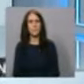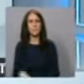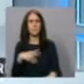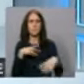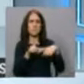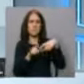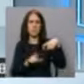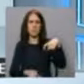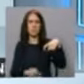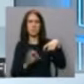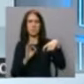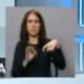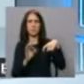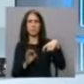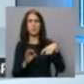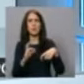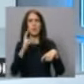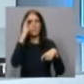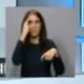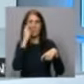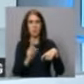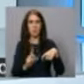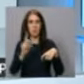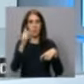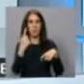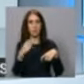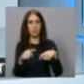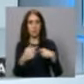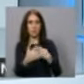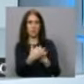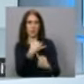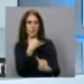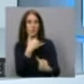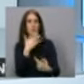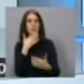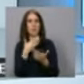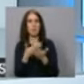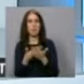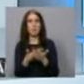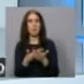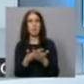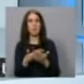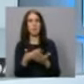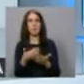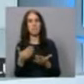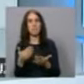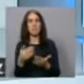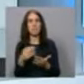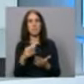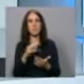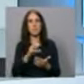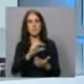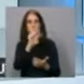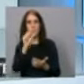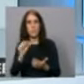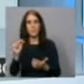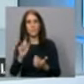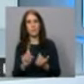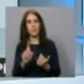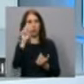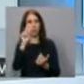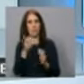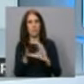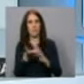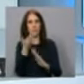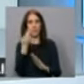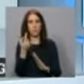a norte da Madeira, temos um anticiclone e isso faz com que as superfícies frontais se desloquem mais a norte, passando apenas